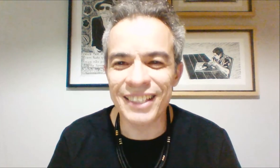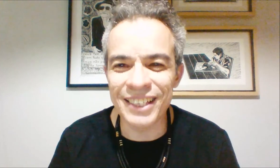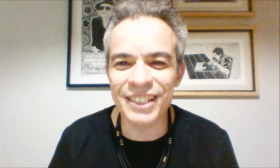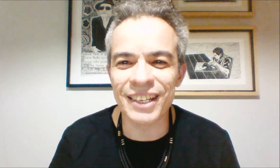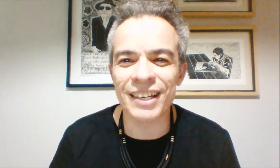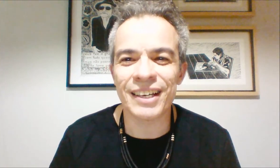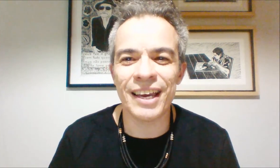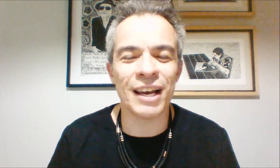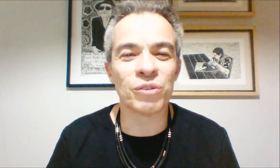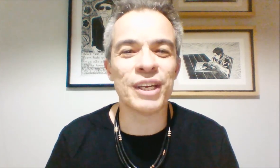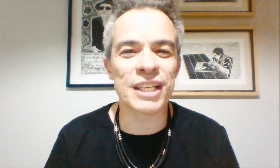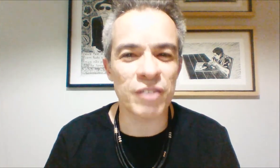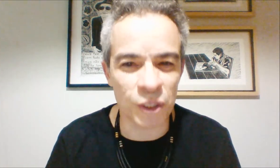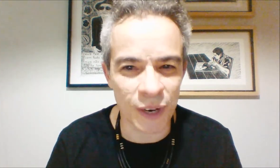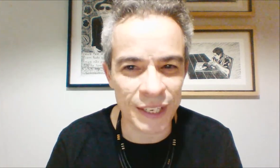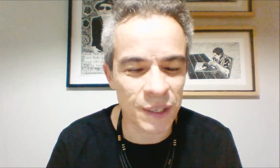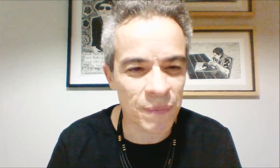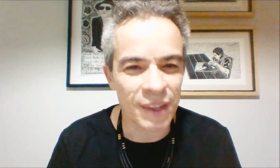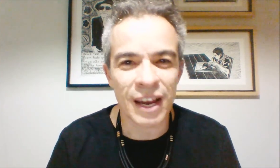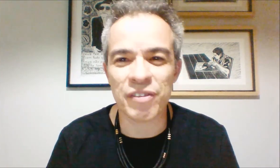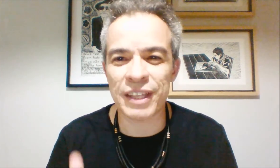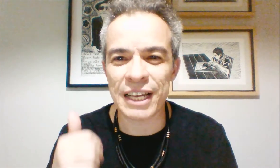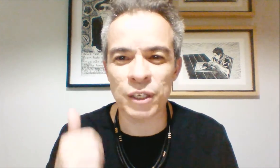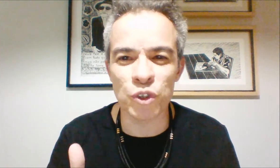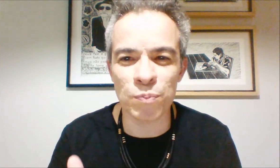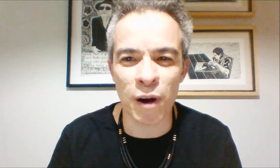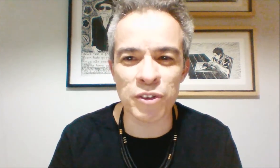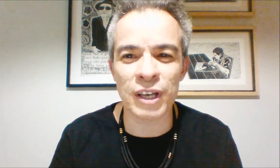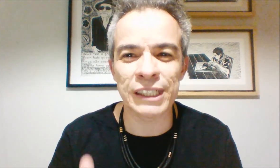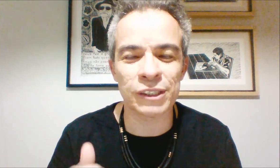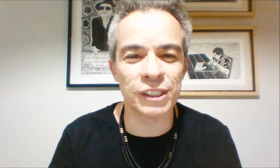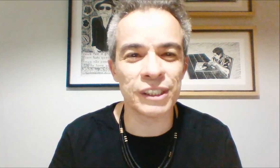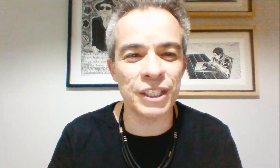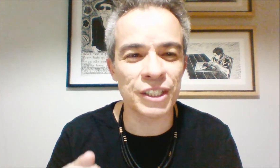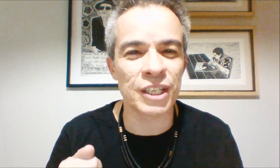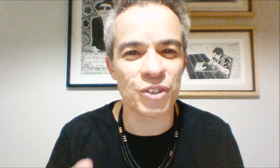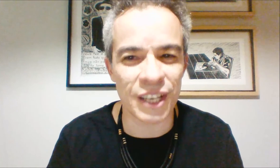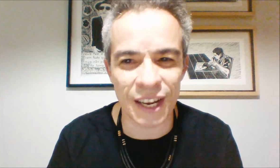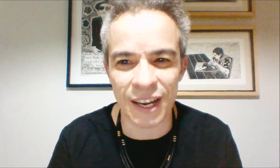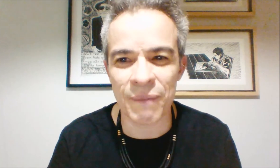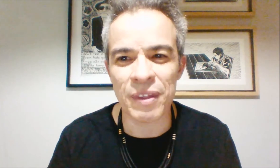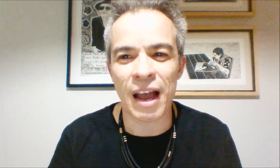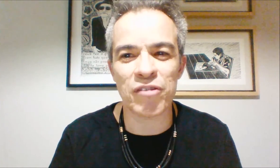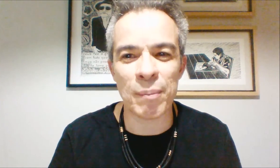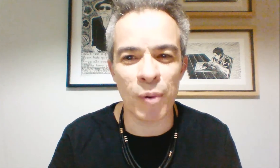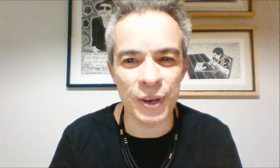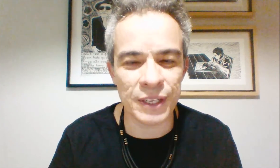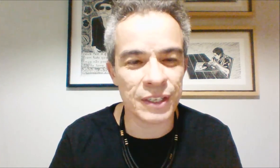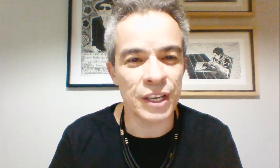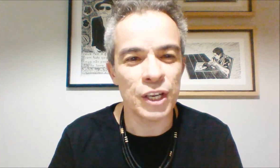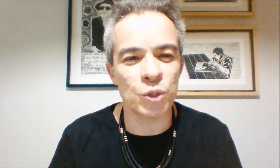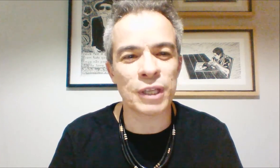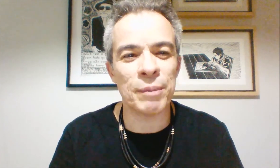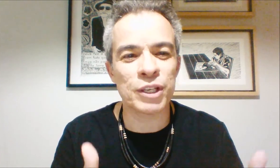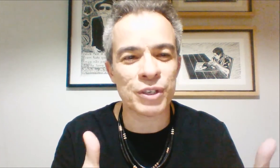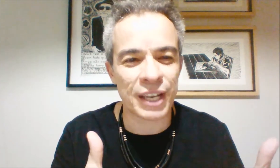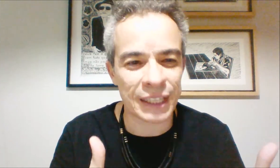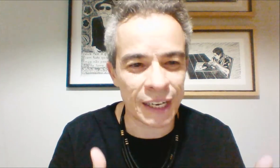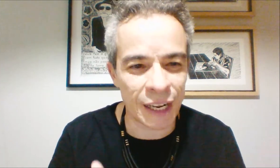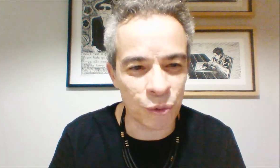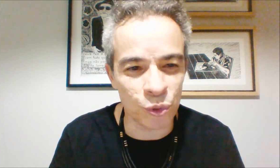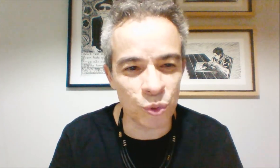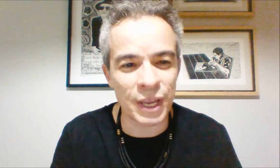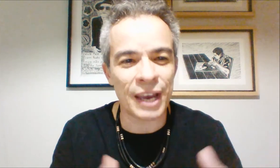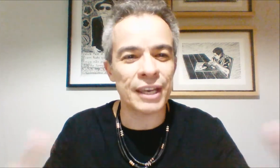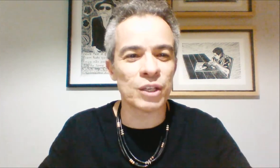Será indígena em aldeias virtuais. A Federação dos Povos e Organizações Indígenas do Ceará, a FEPOINS, juntamente com a